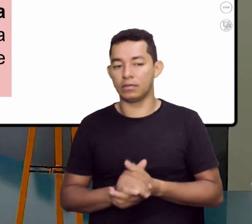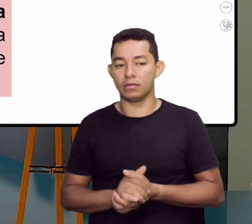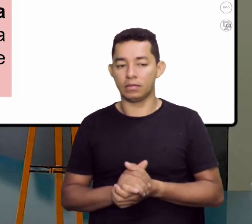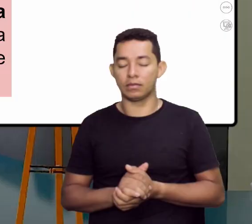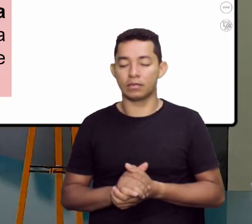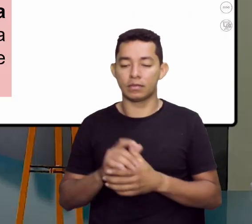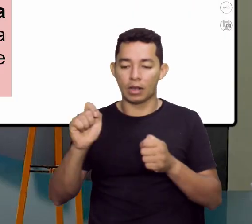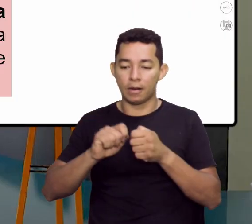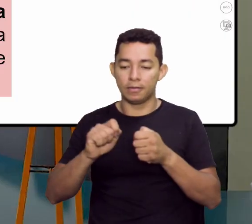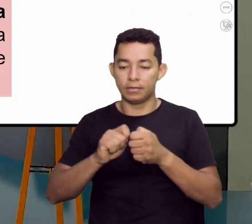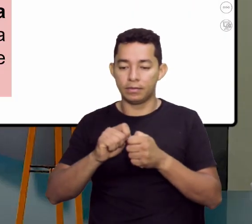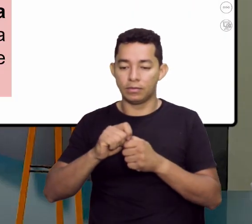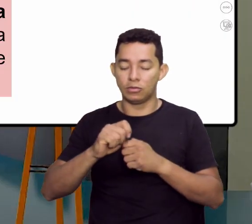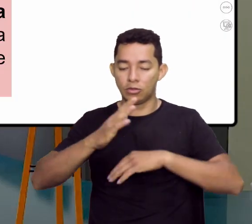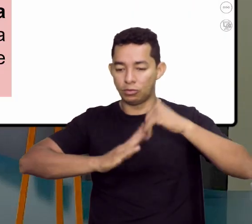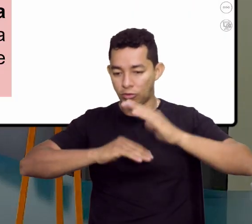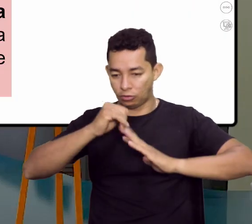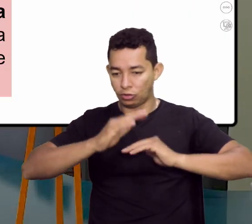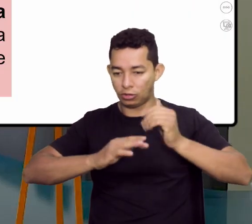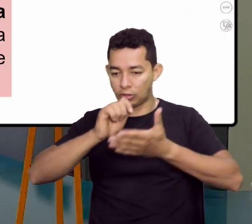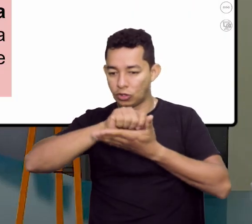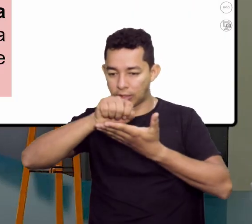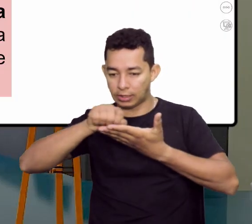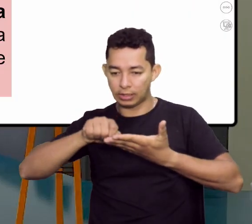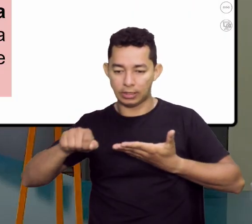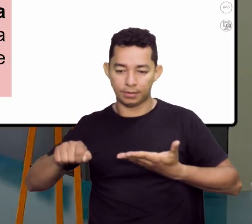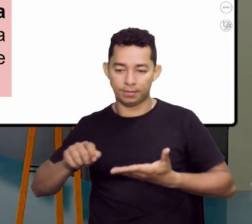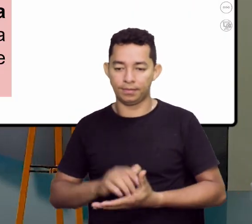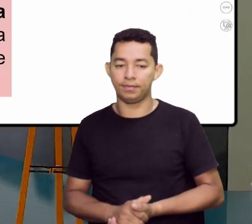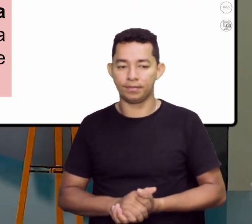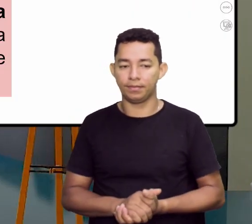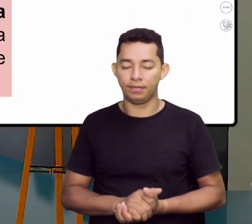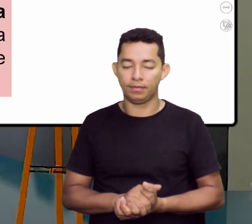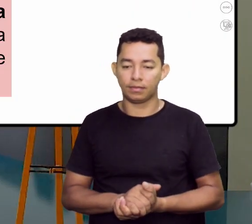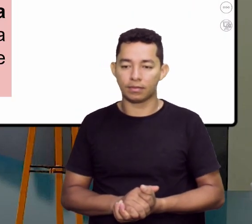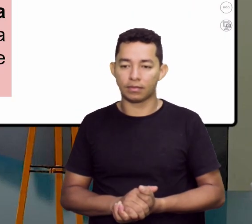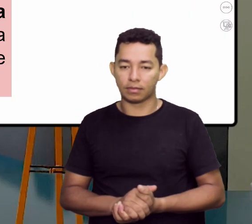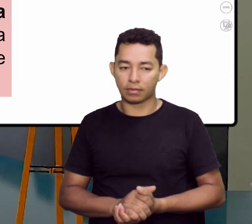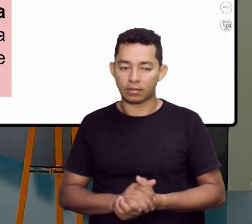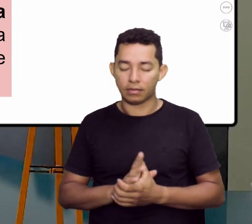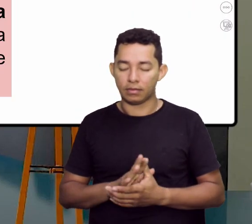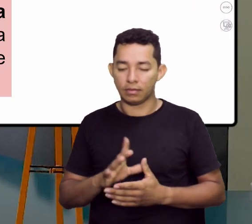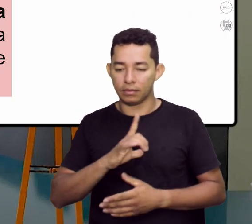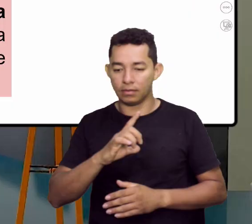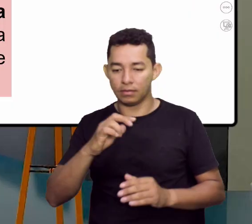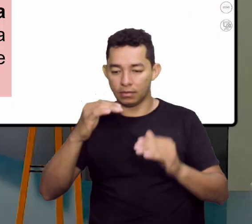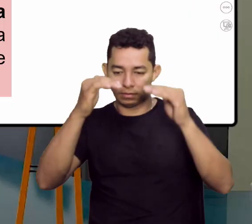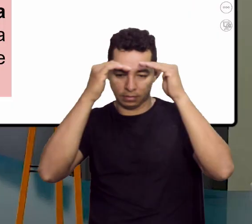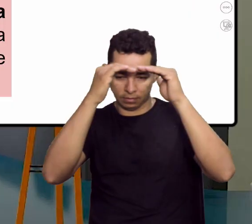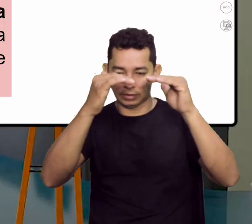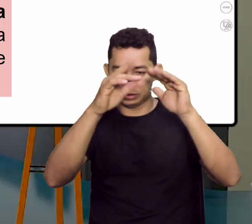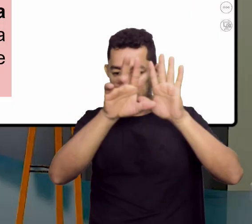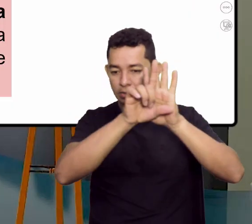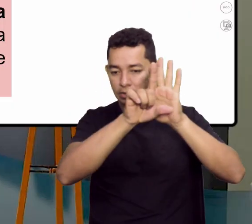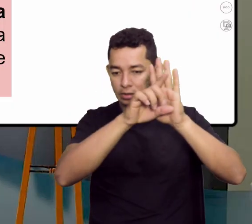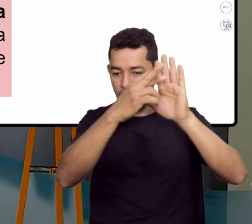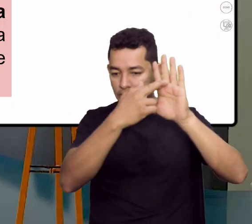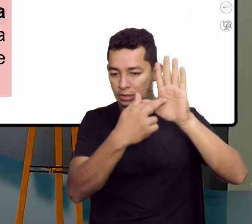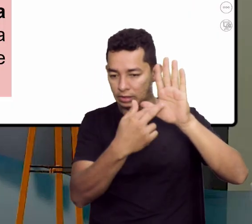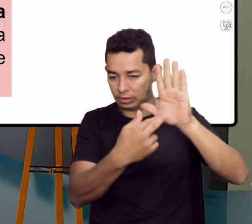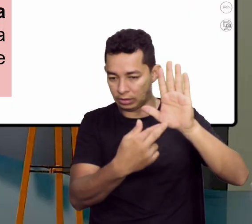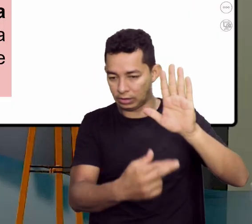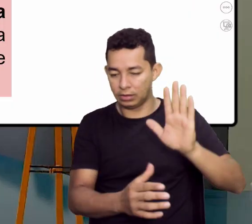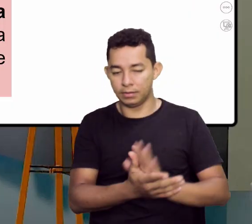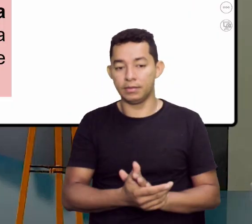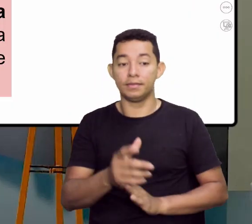escriba, né? Alguém que estava ali submetido àquelas rígidas regras, tá? Essas atividades aí